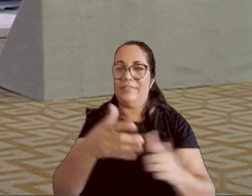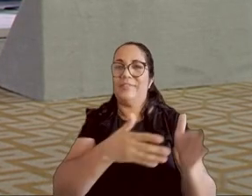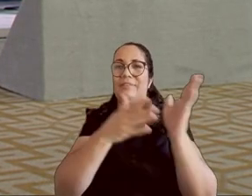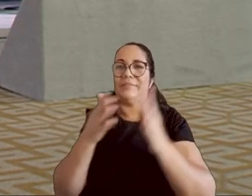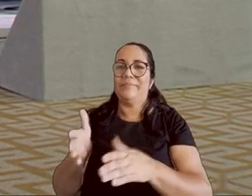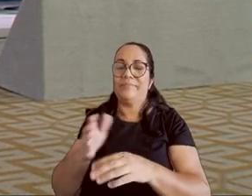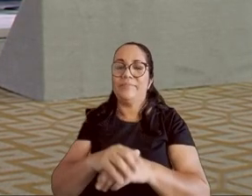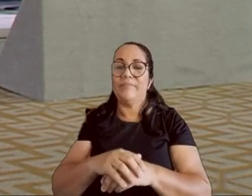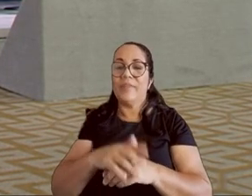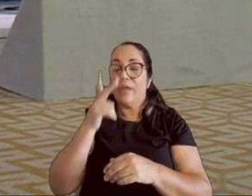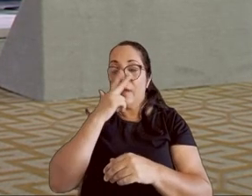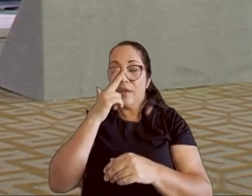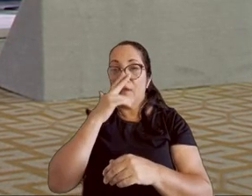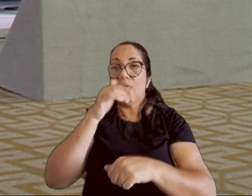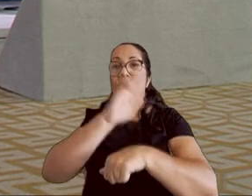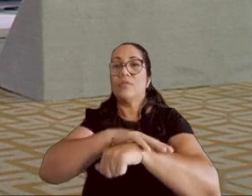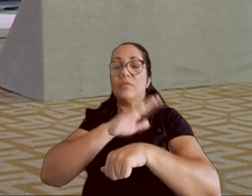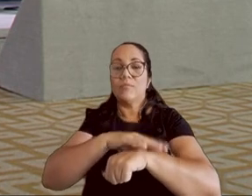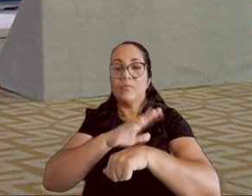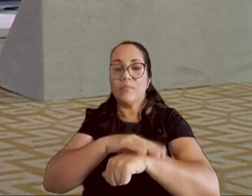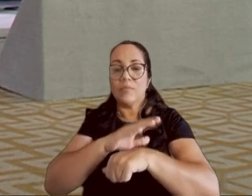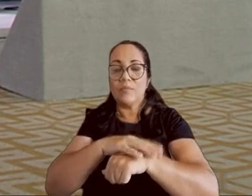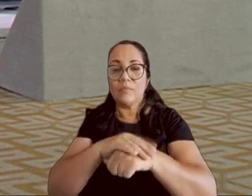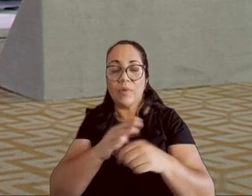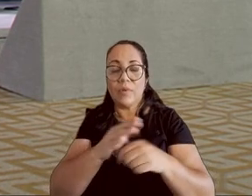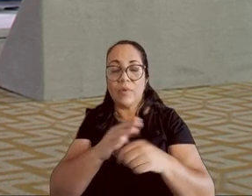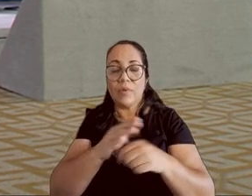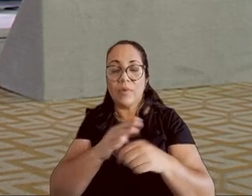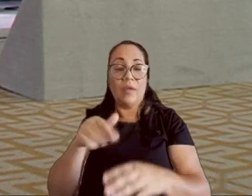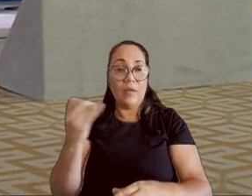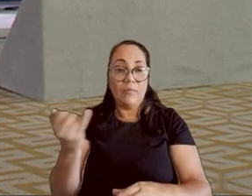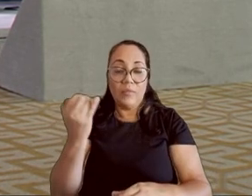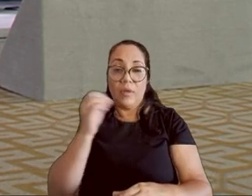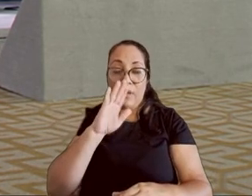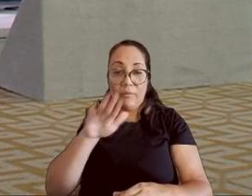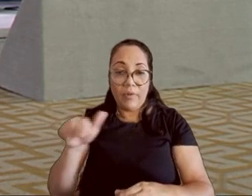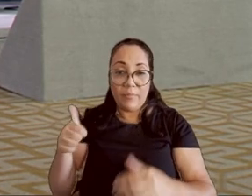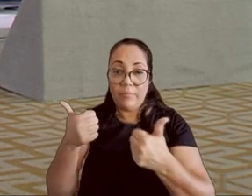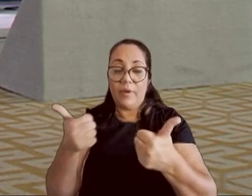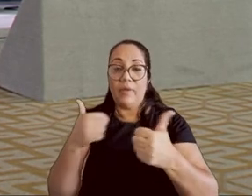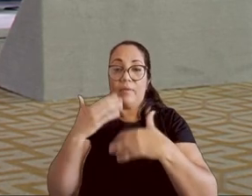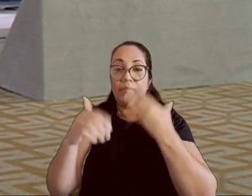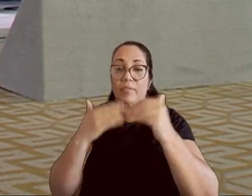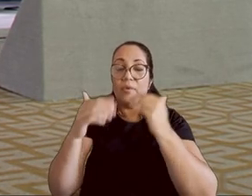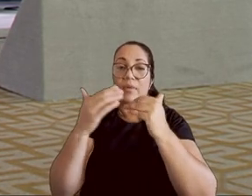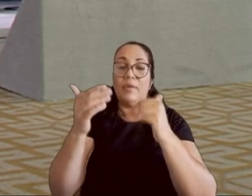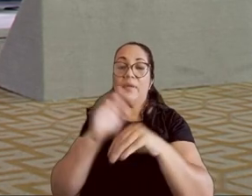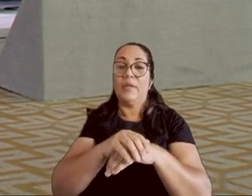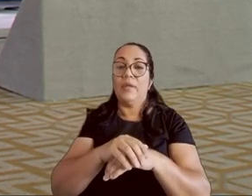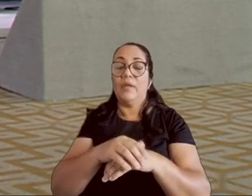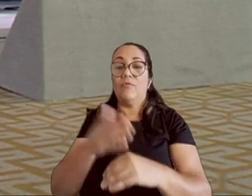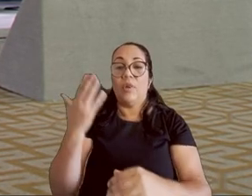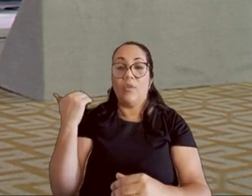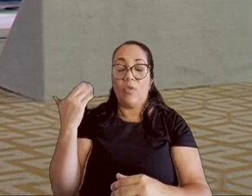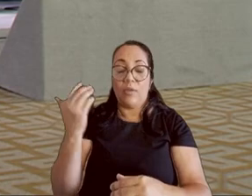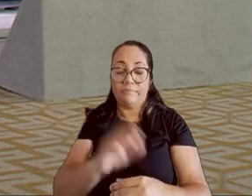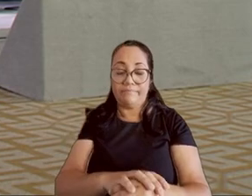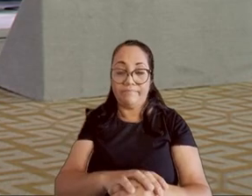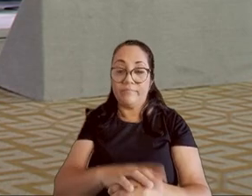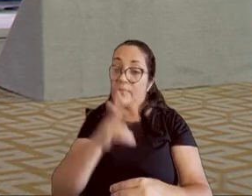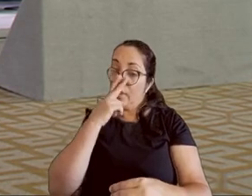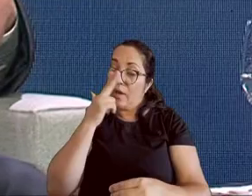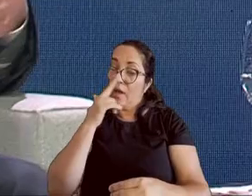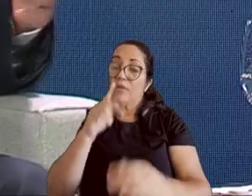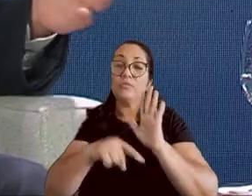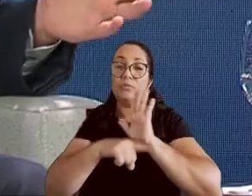que o mercado não tivesse performando tão bem então os pega furar 2020 ou que foi agora acho que poderia ajudar né que teria